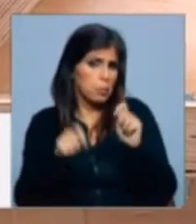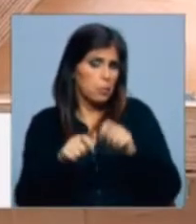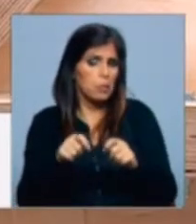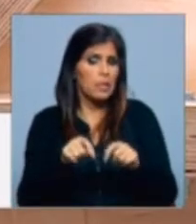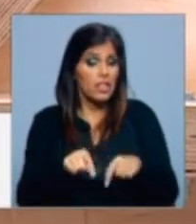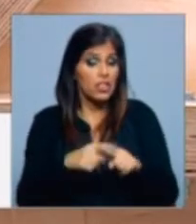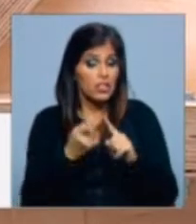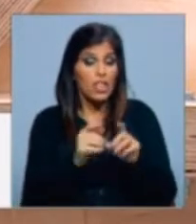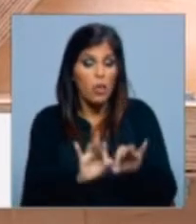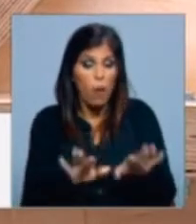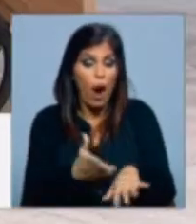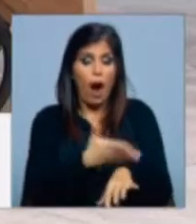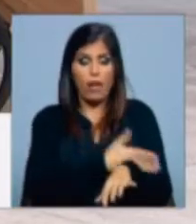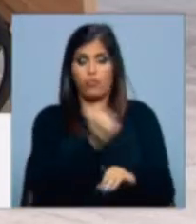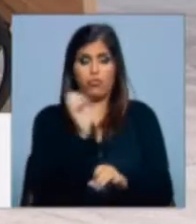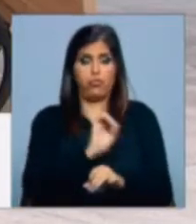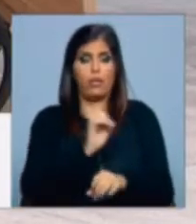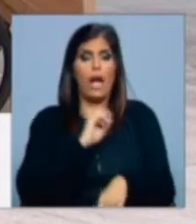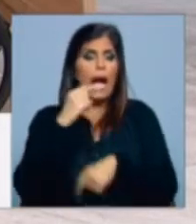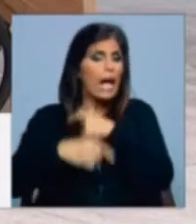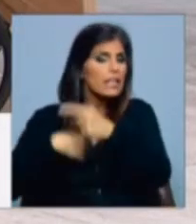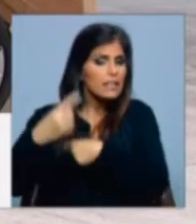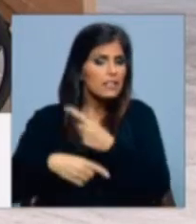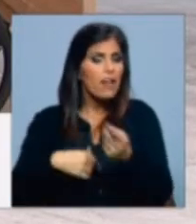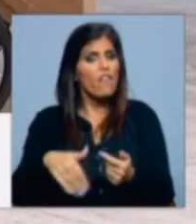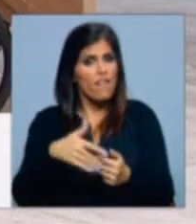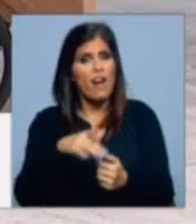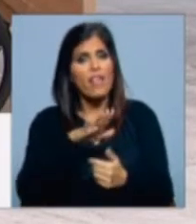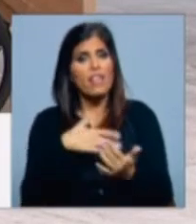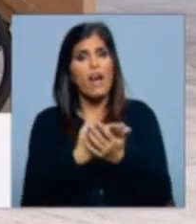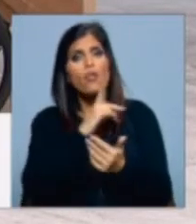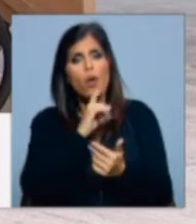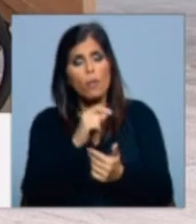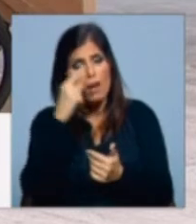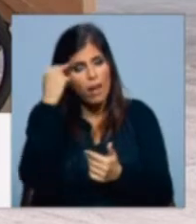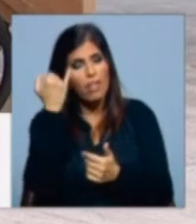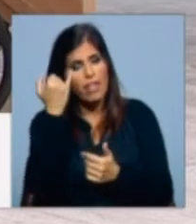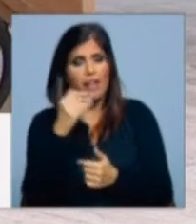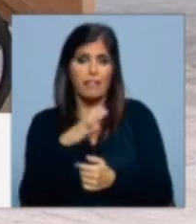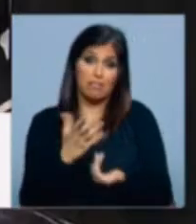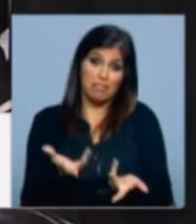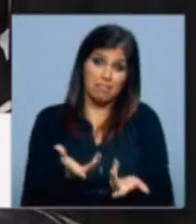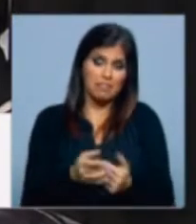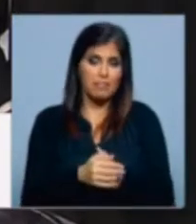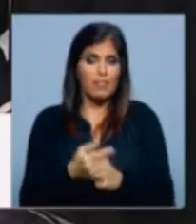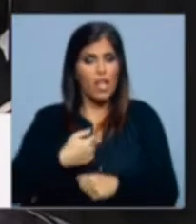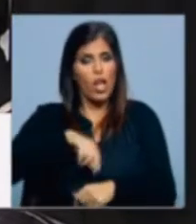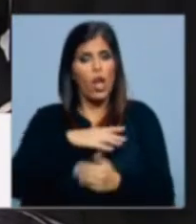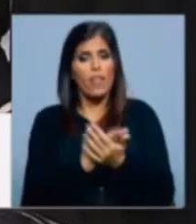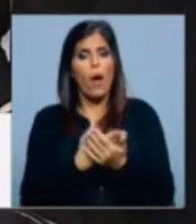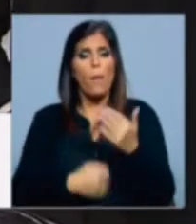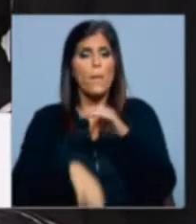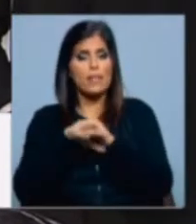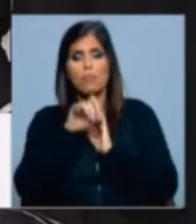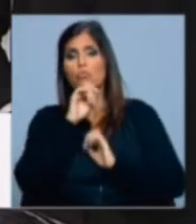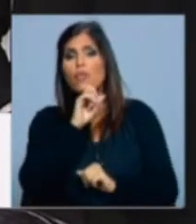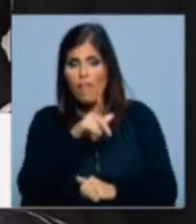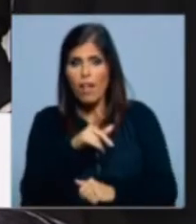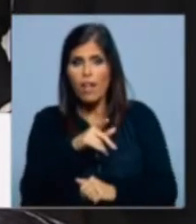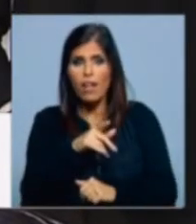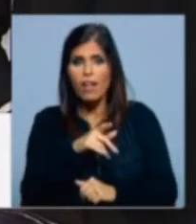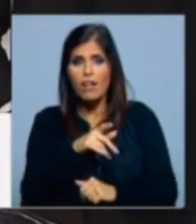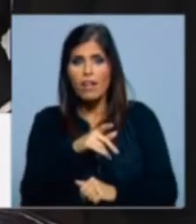antes e a essa tradição deverá chamar-se criatividade. Mas estamos a dar o nosso máximo para pelo menos conseguir fazer as festas